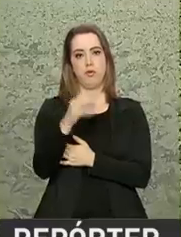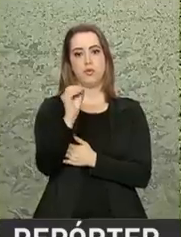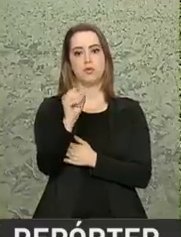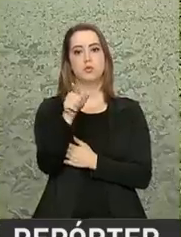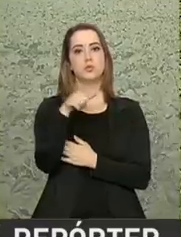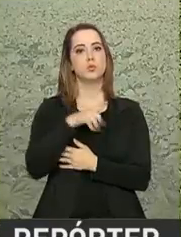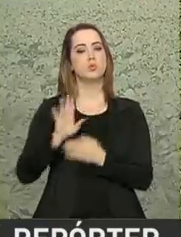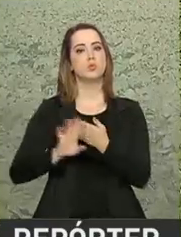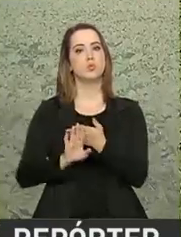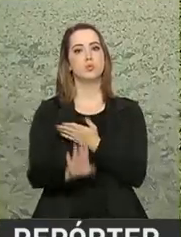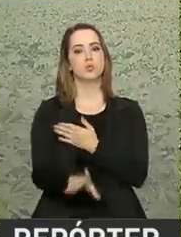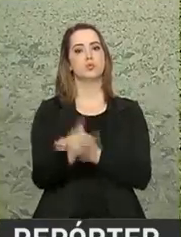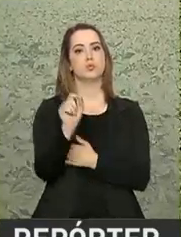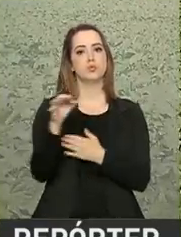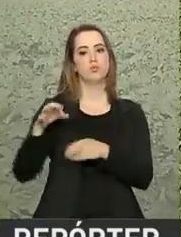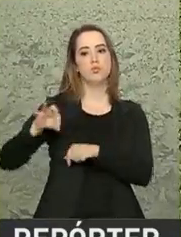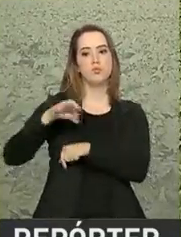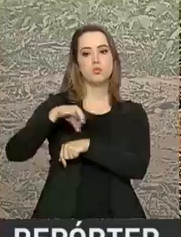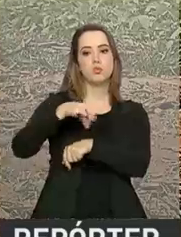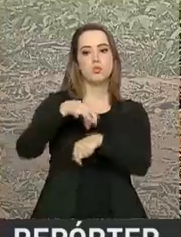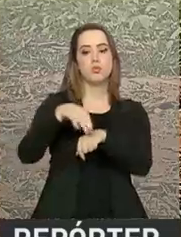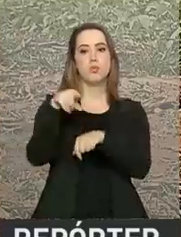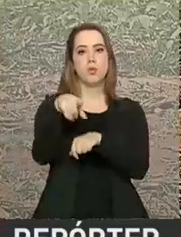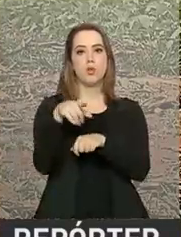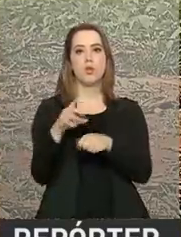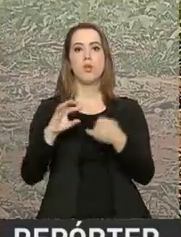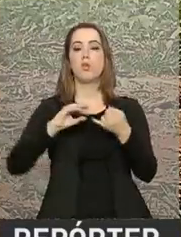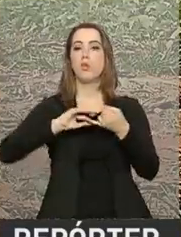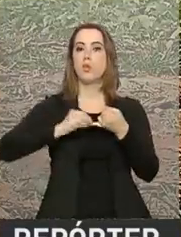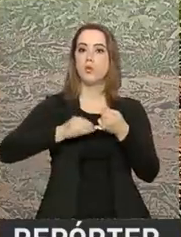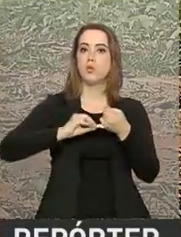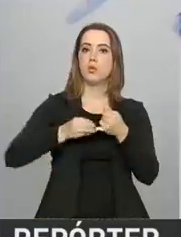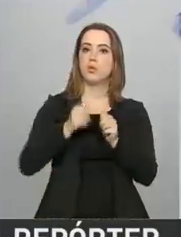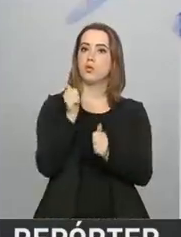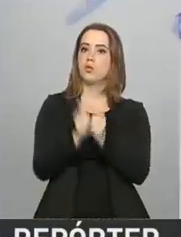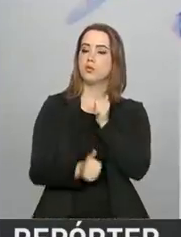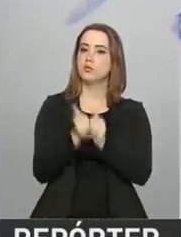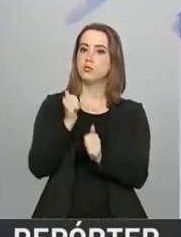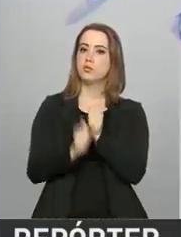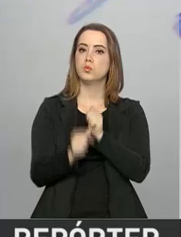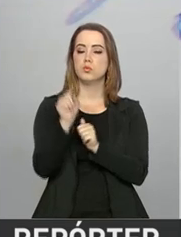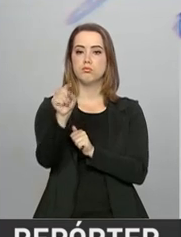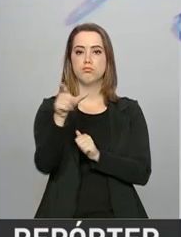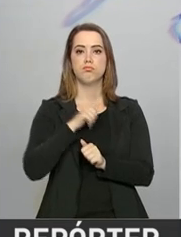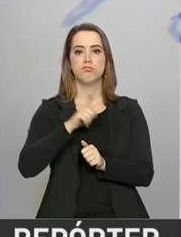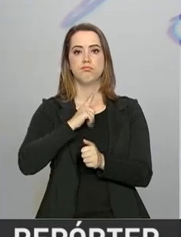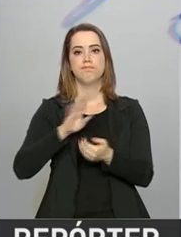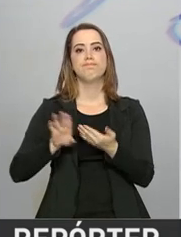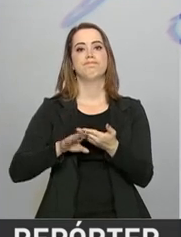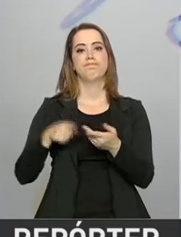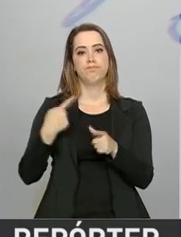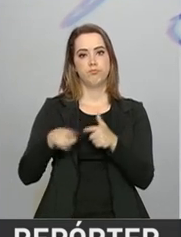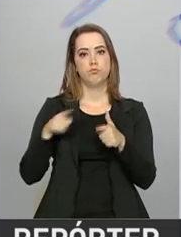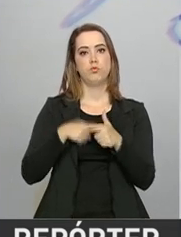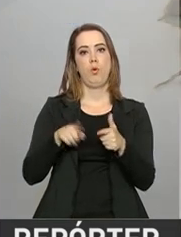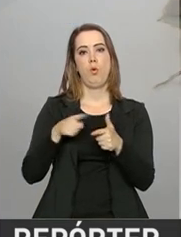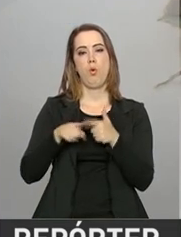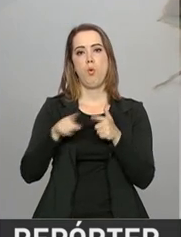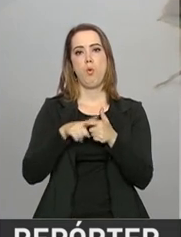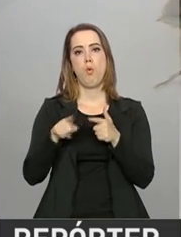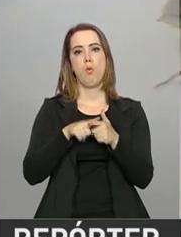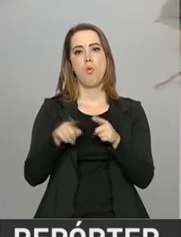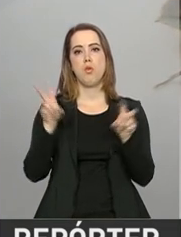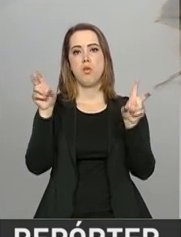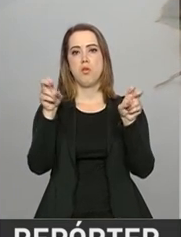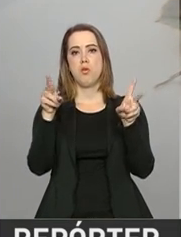maiores produções de soja e arroz do mundo ameaçadas por um inseto o percevejo também conhecido por maria fedida